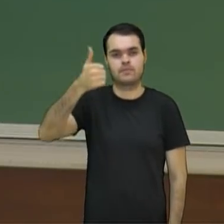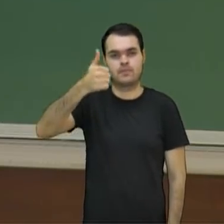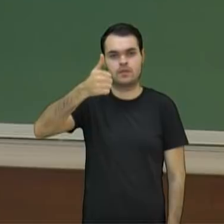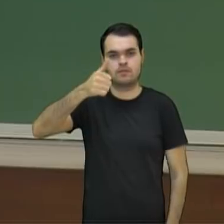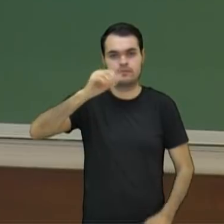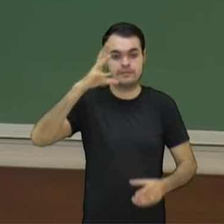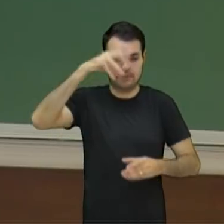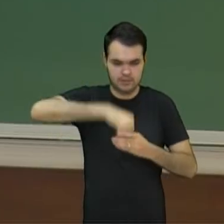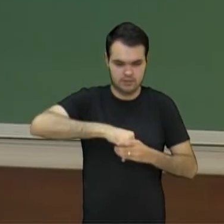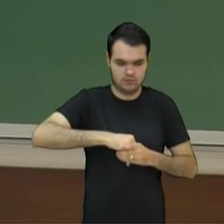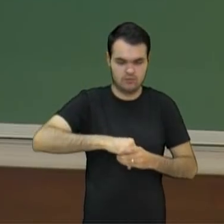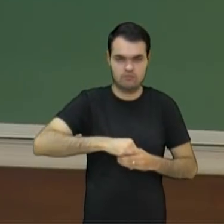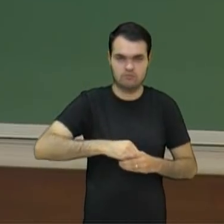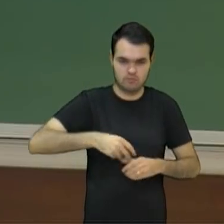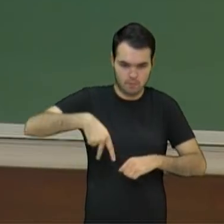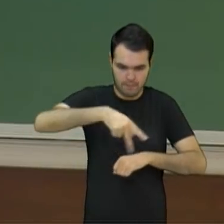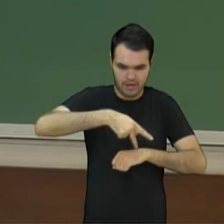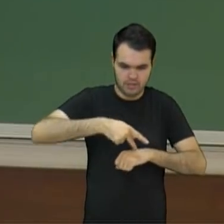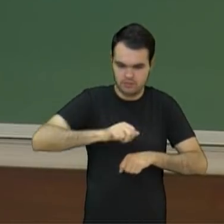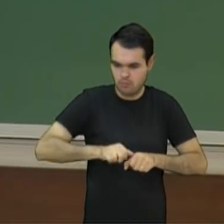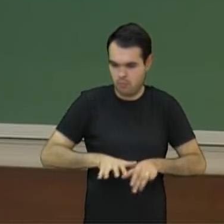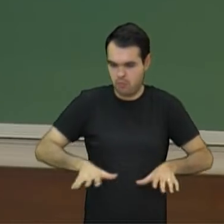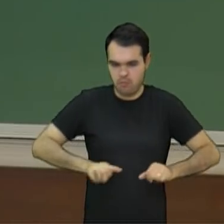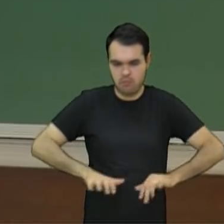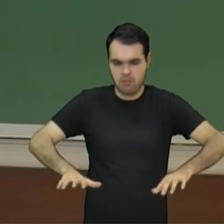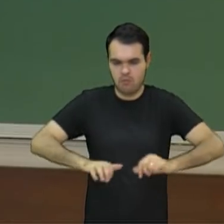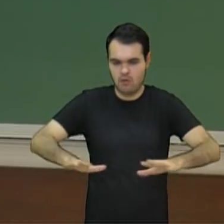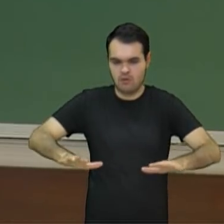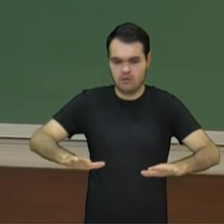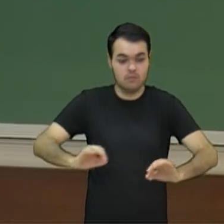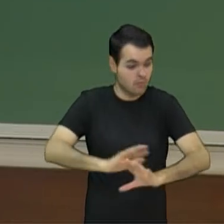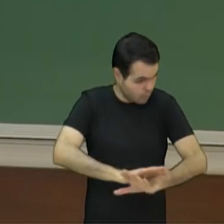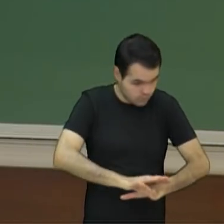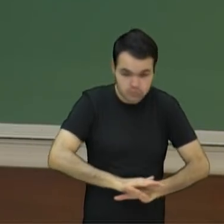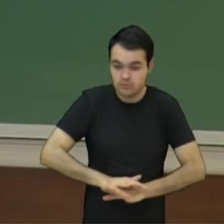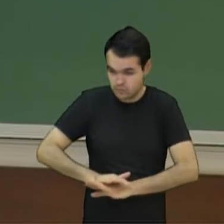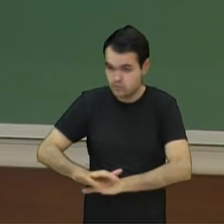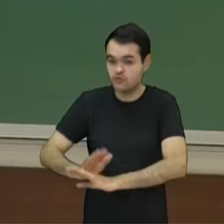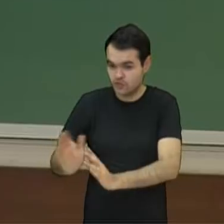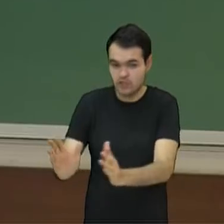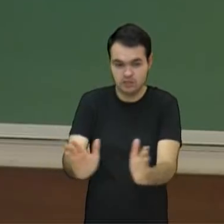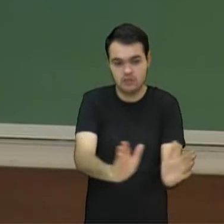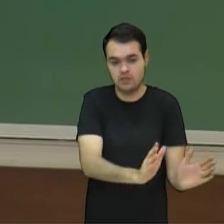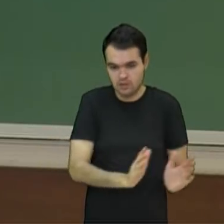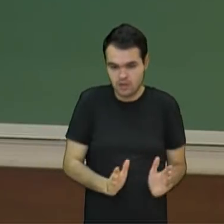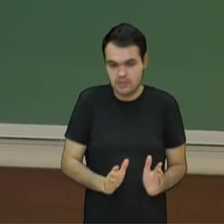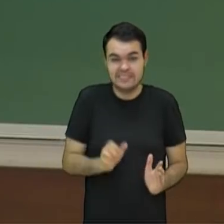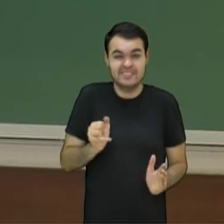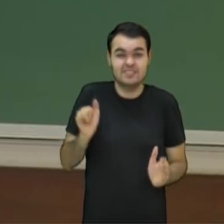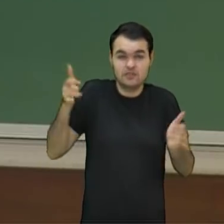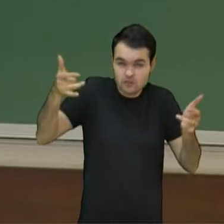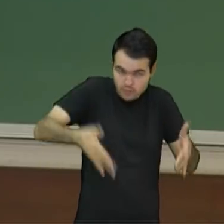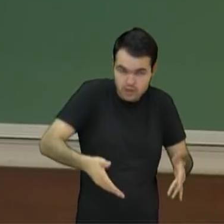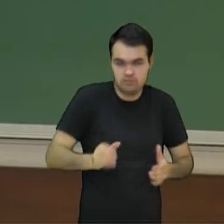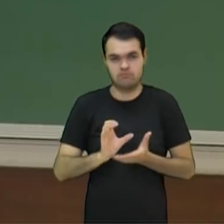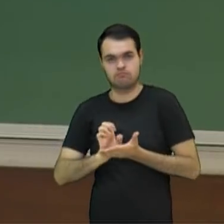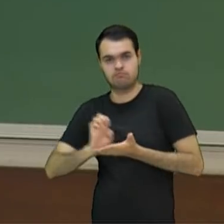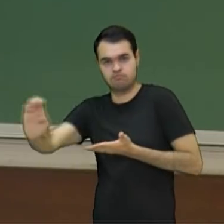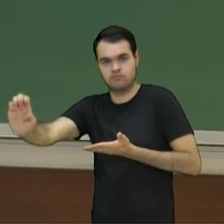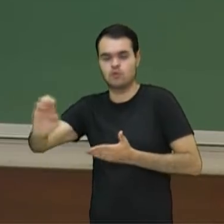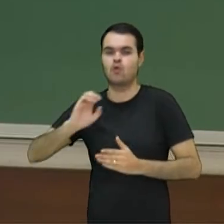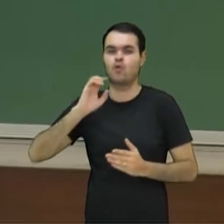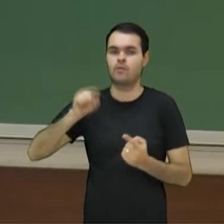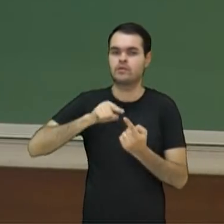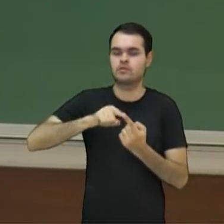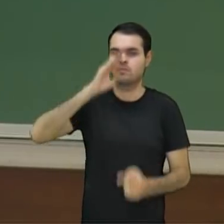consumo interno dos países, para depois, se tiver excedentes, exportar. Mas o